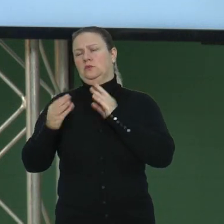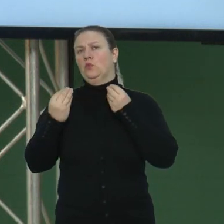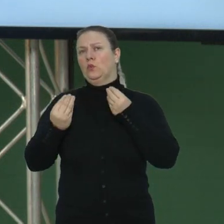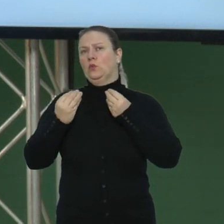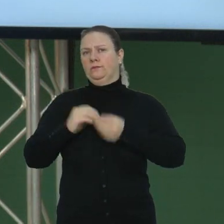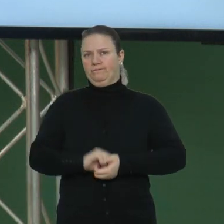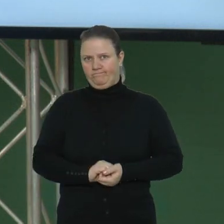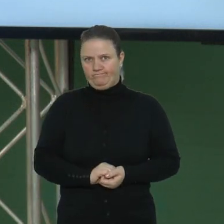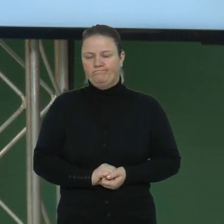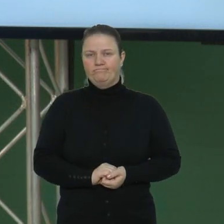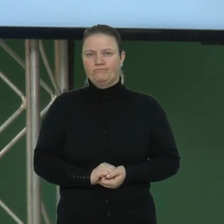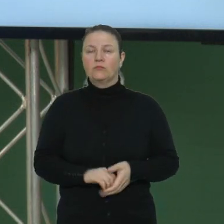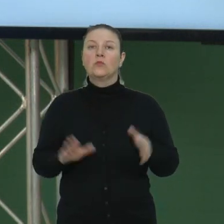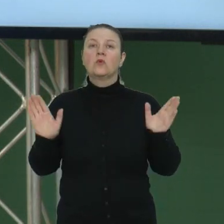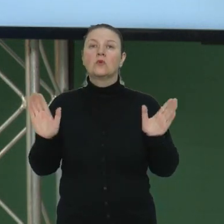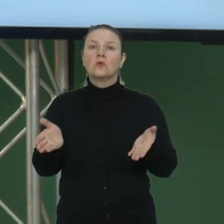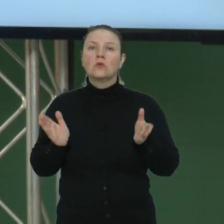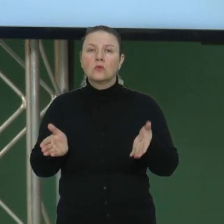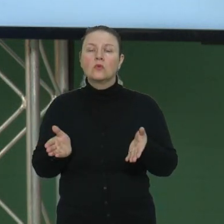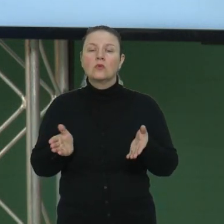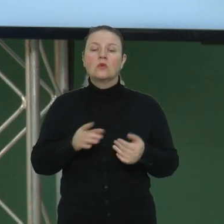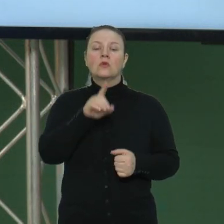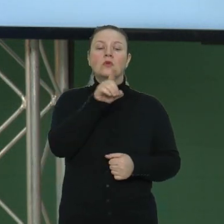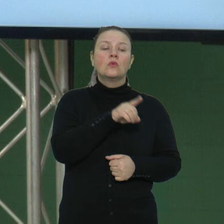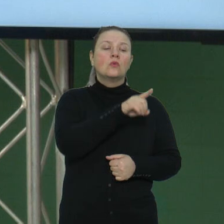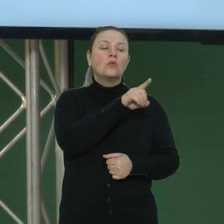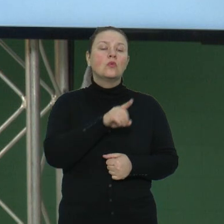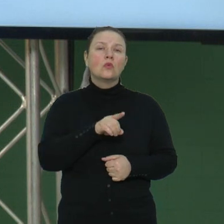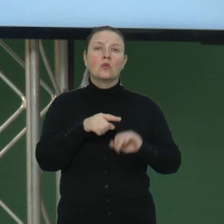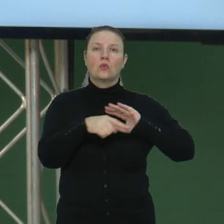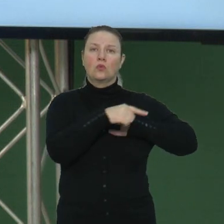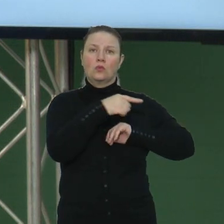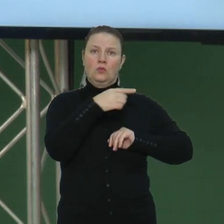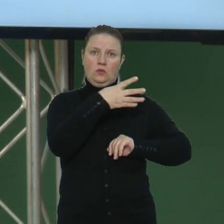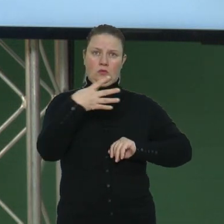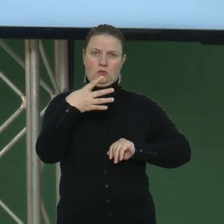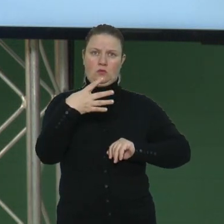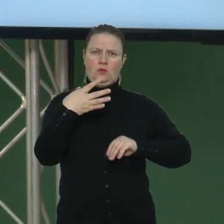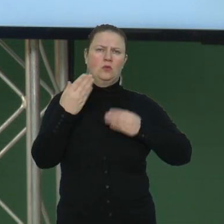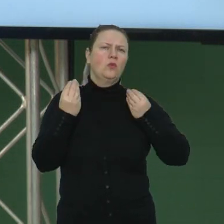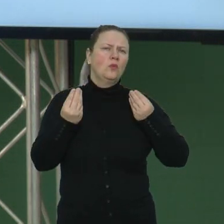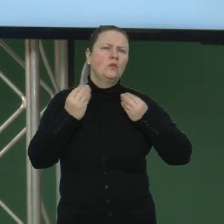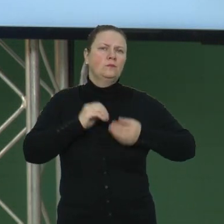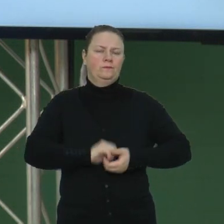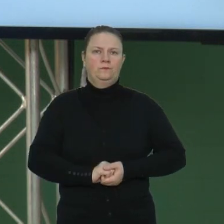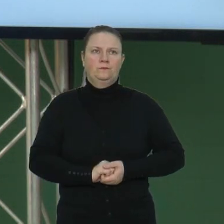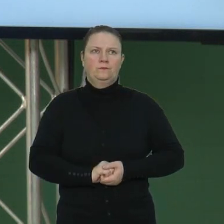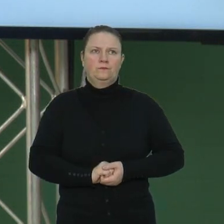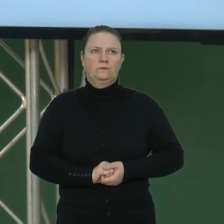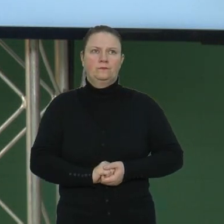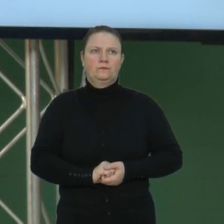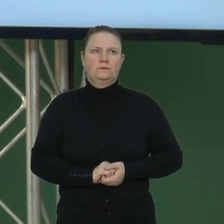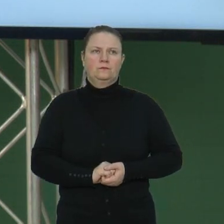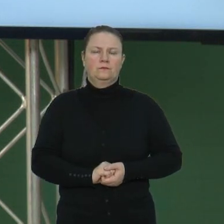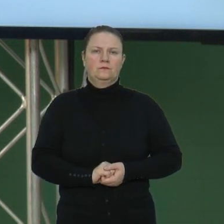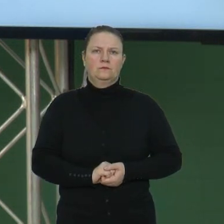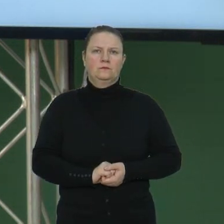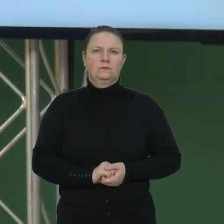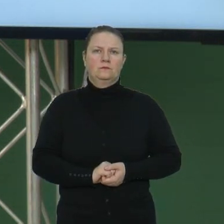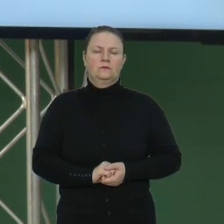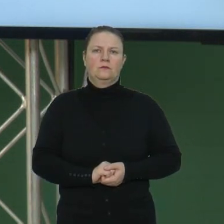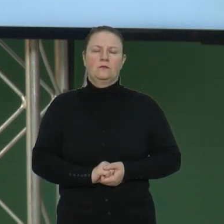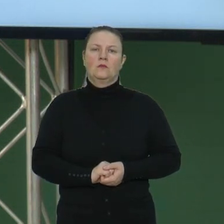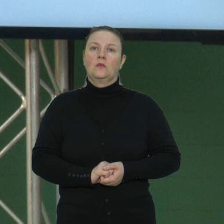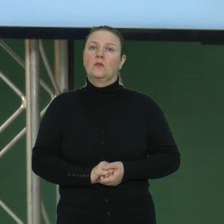isso? Então, para conseguir eliminar esse menos 4 aqui, o que que eu faço? Para conseguir manter essa